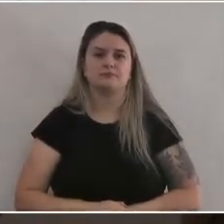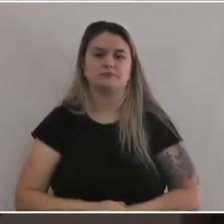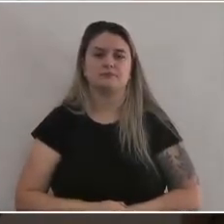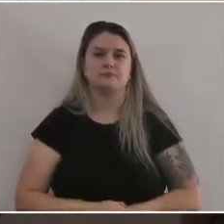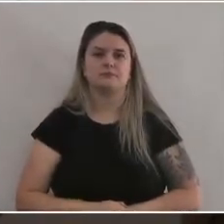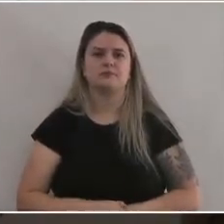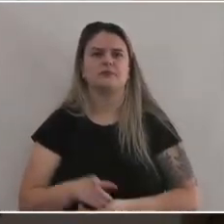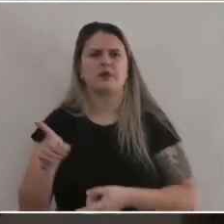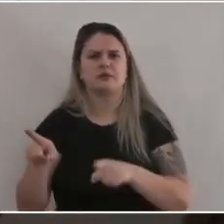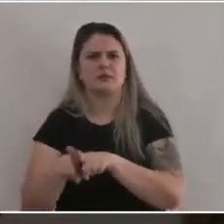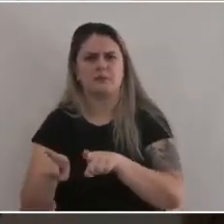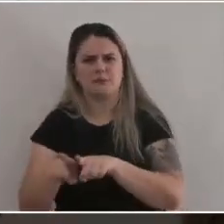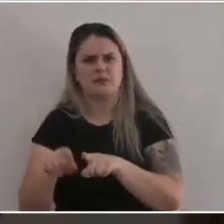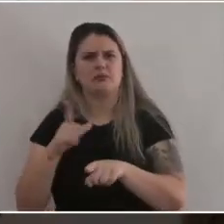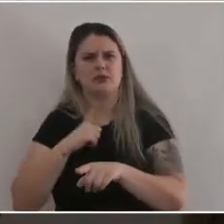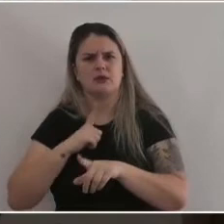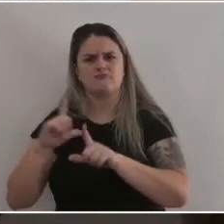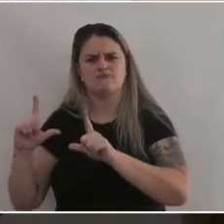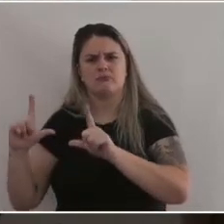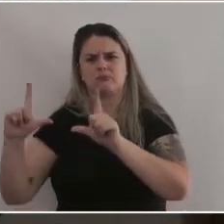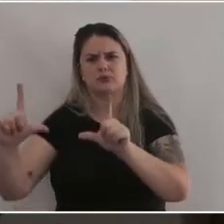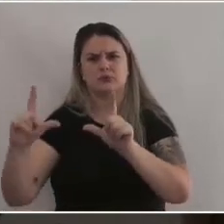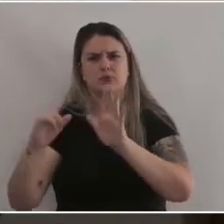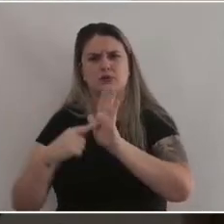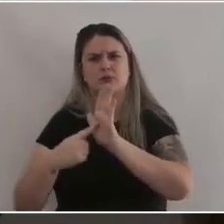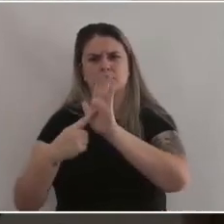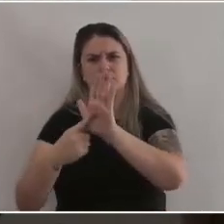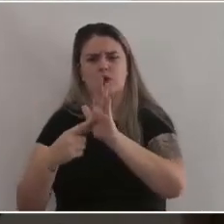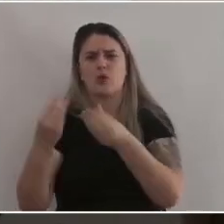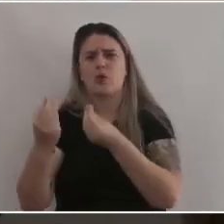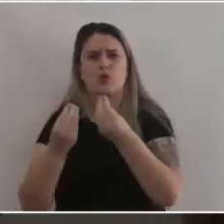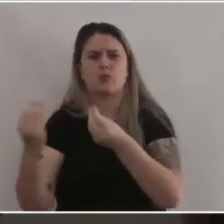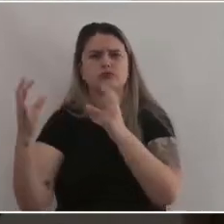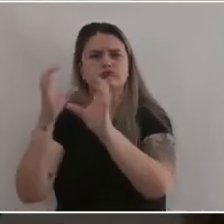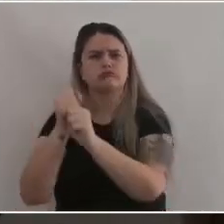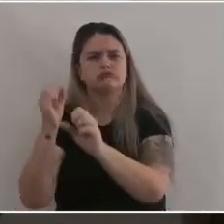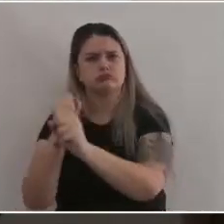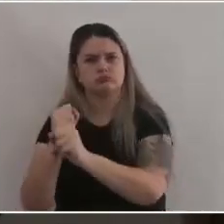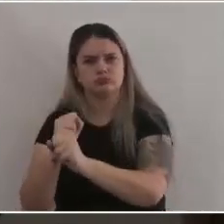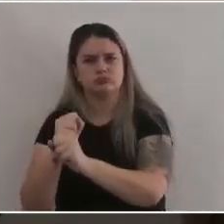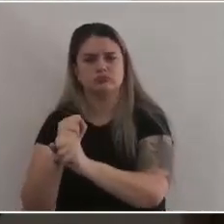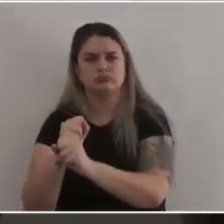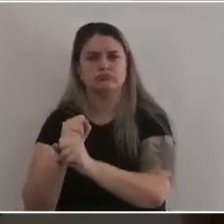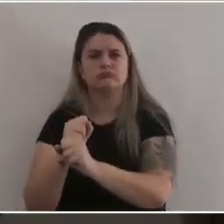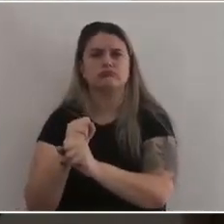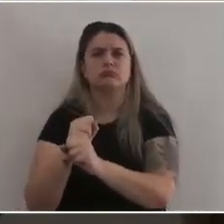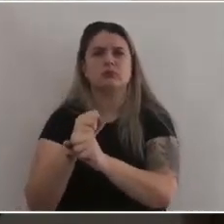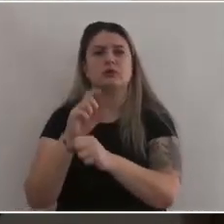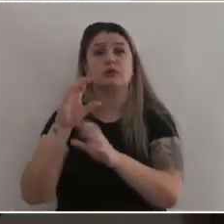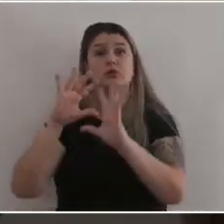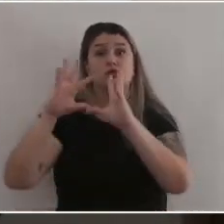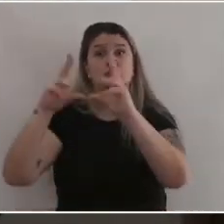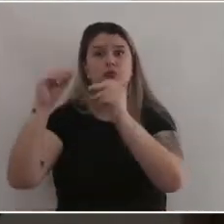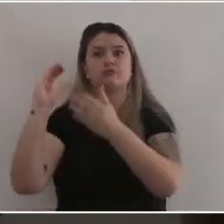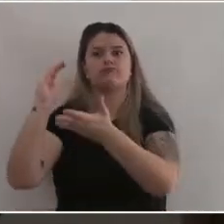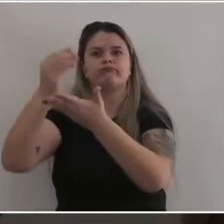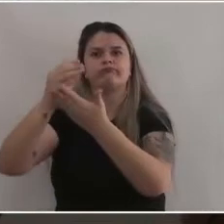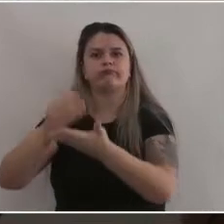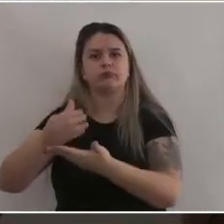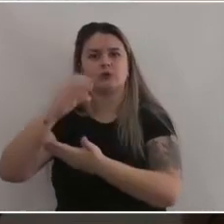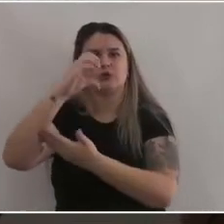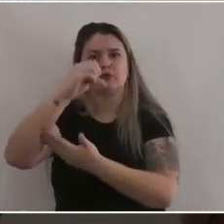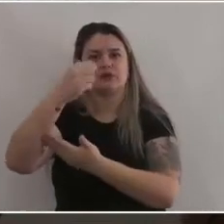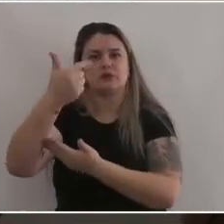Aqui também mais um quadro, só para demonstrar como é feito o cálculo. Então, as receitas de impostos é R$